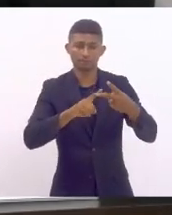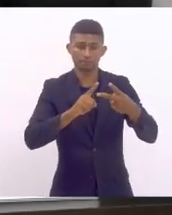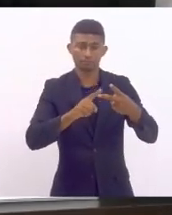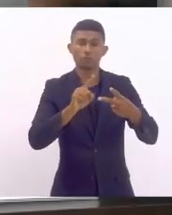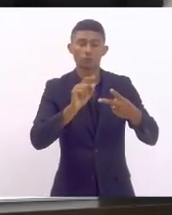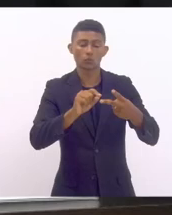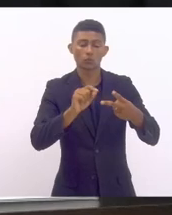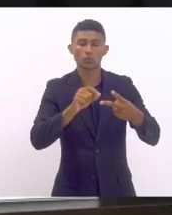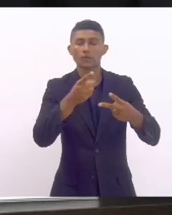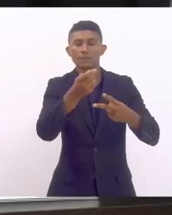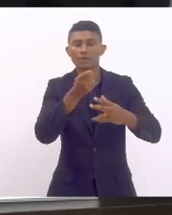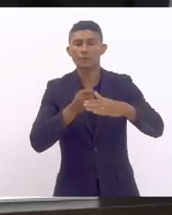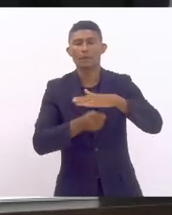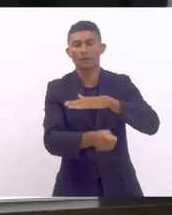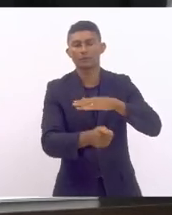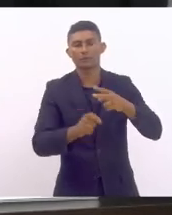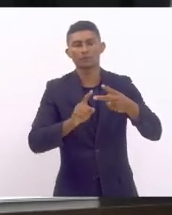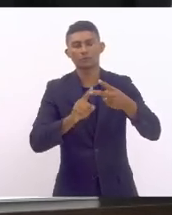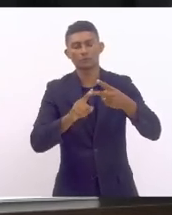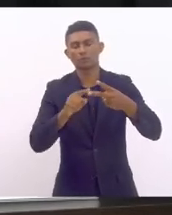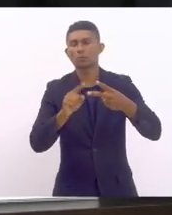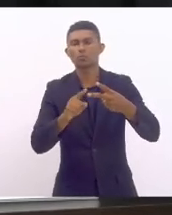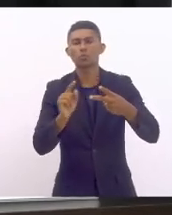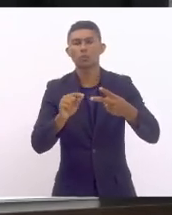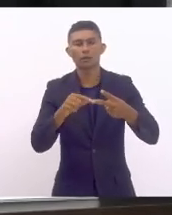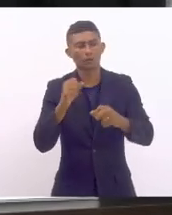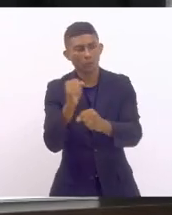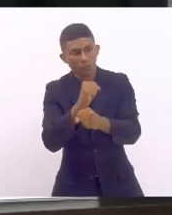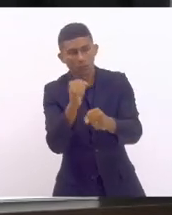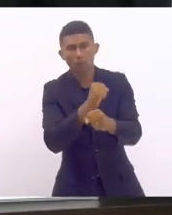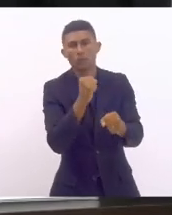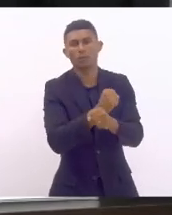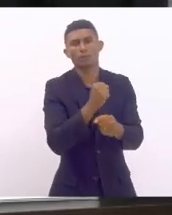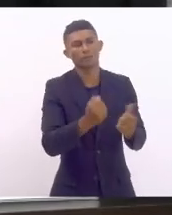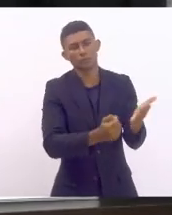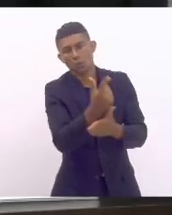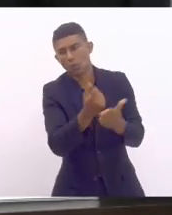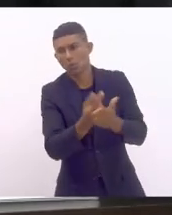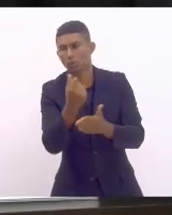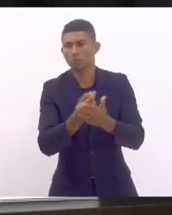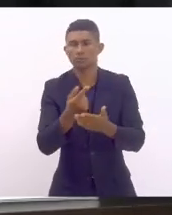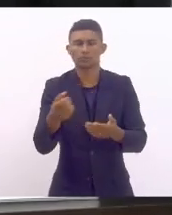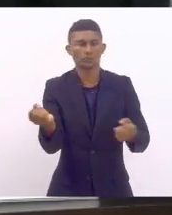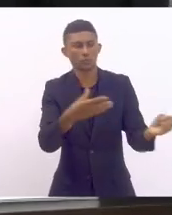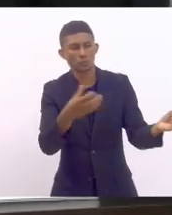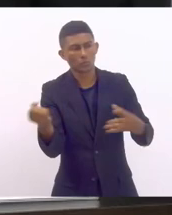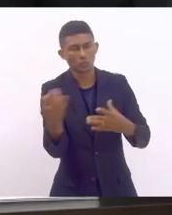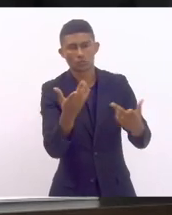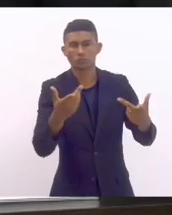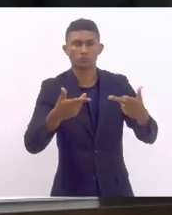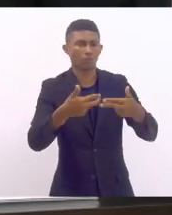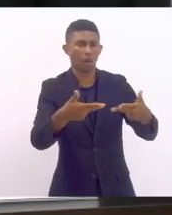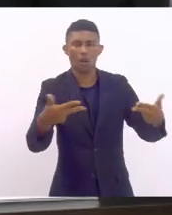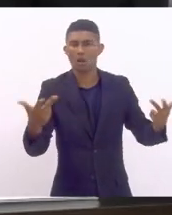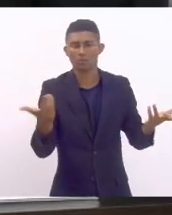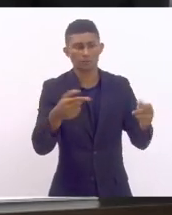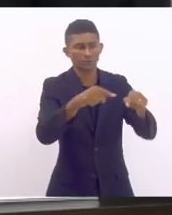investimento basicamente a grosso modo obras compra de equipamentos novos Laboratórios